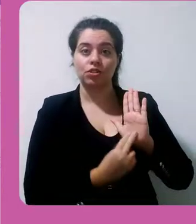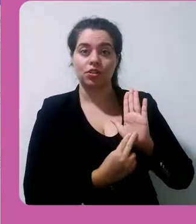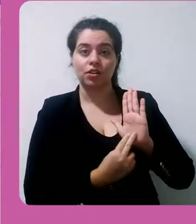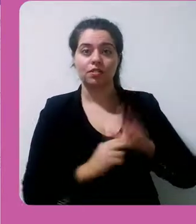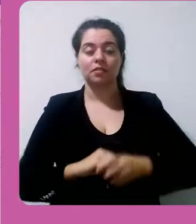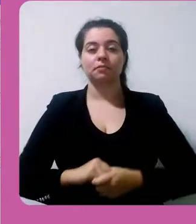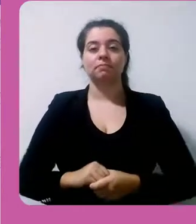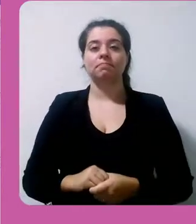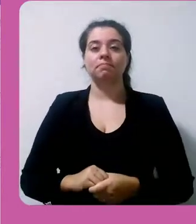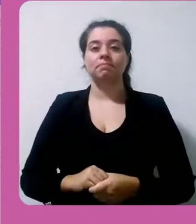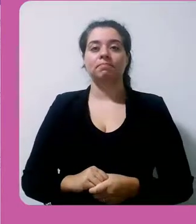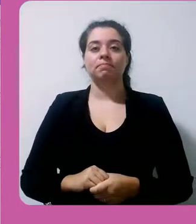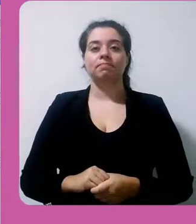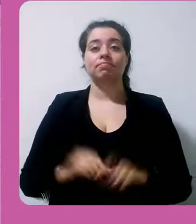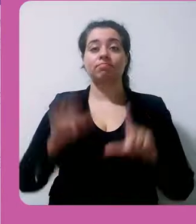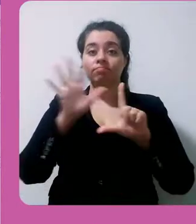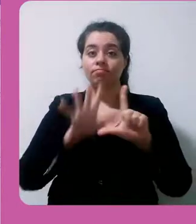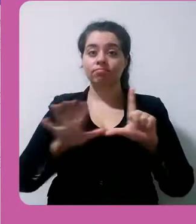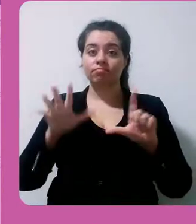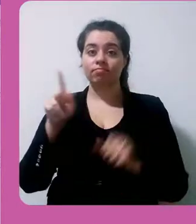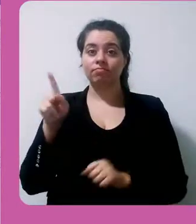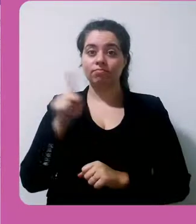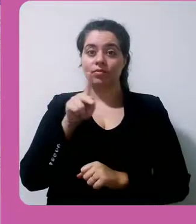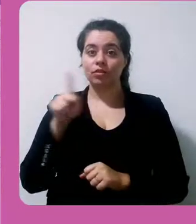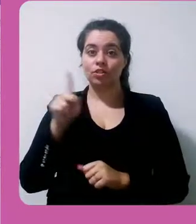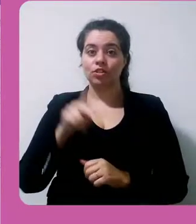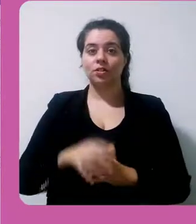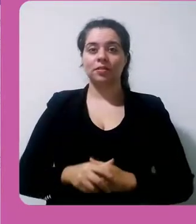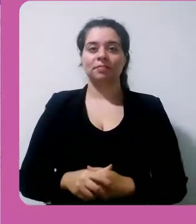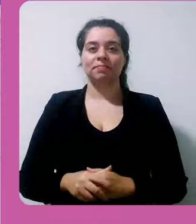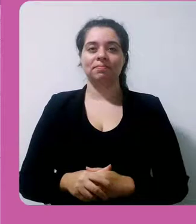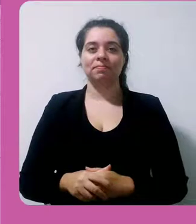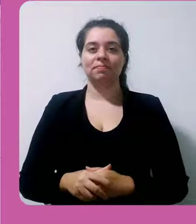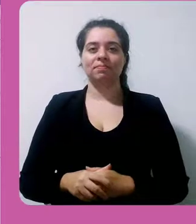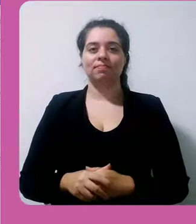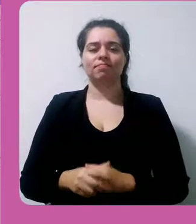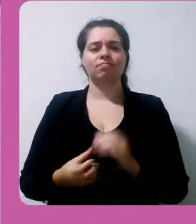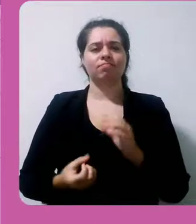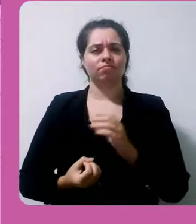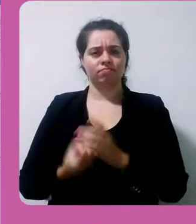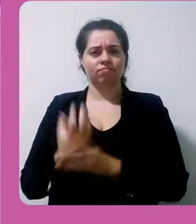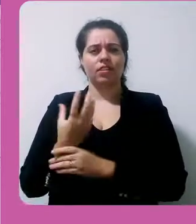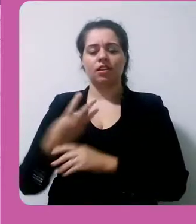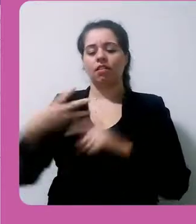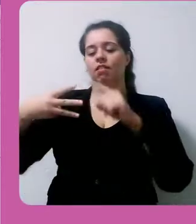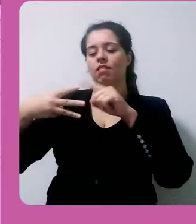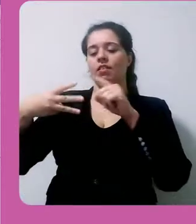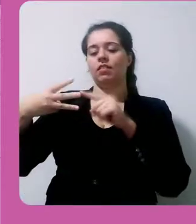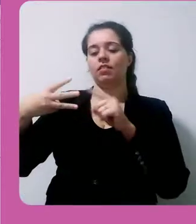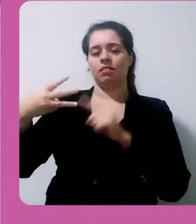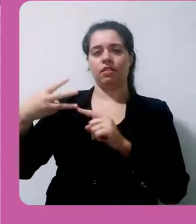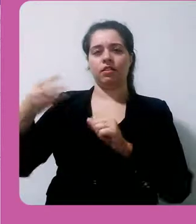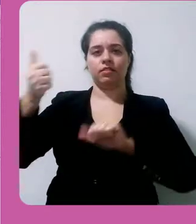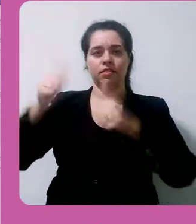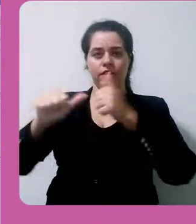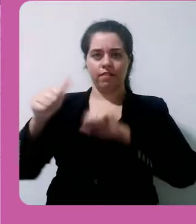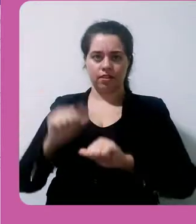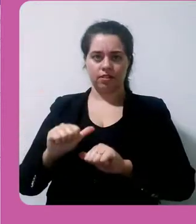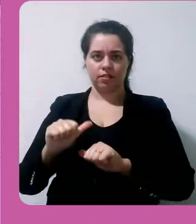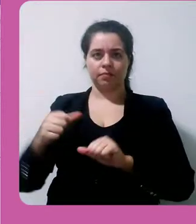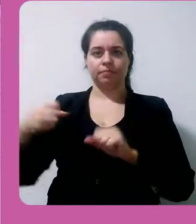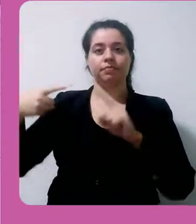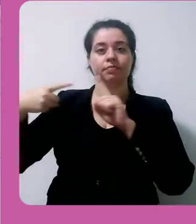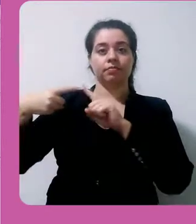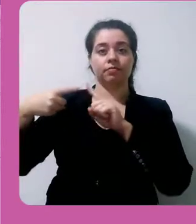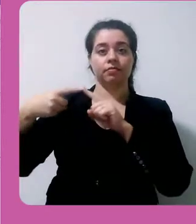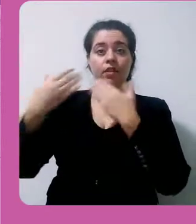três atividades avaliativas, a atividade prova 1, a atividade prova 2 e uma atividade recuperação.